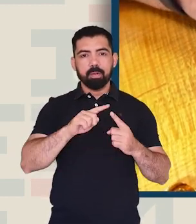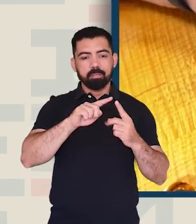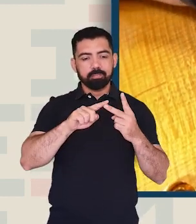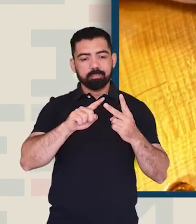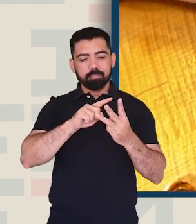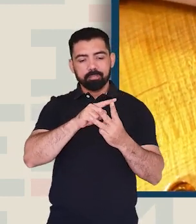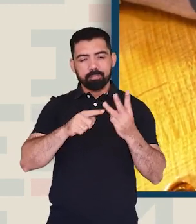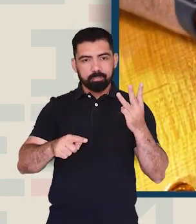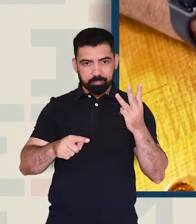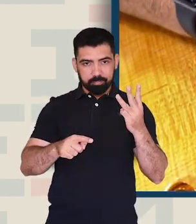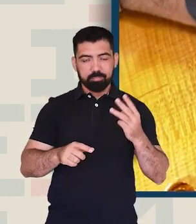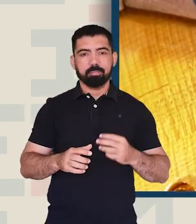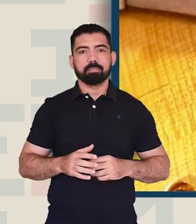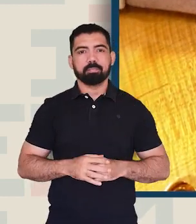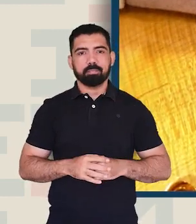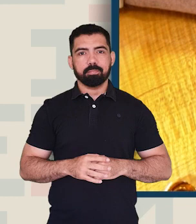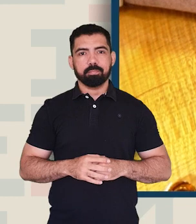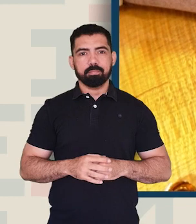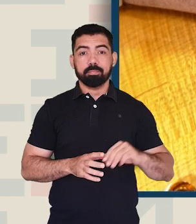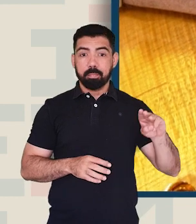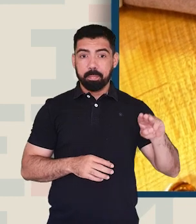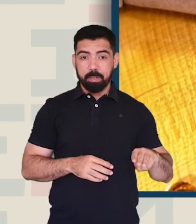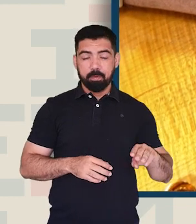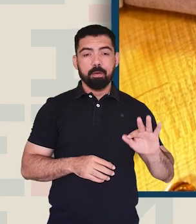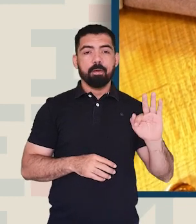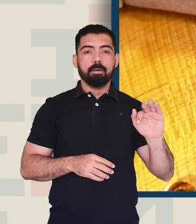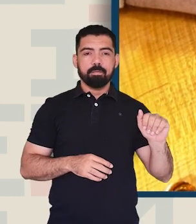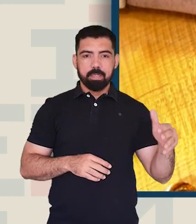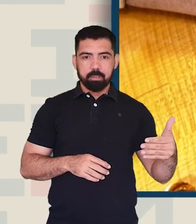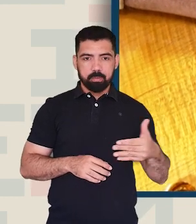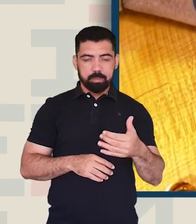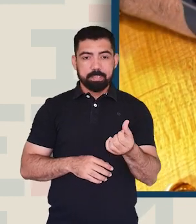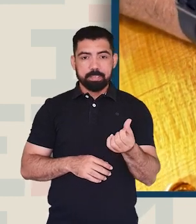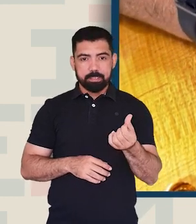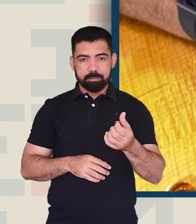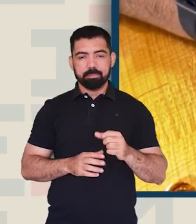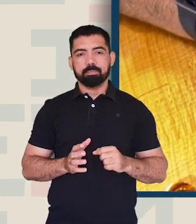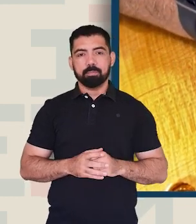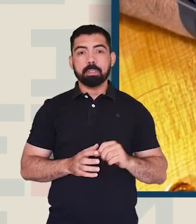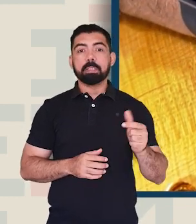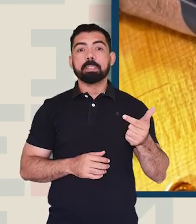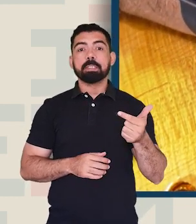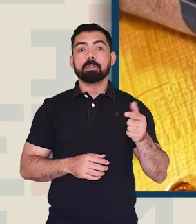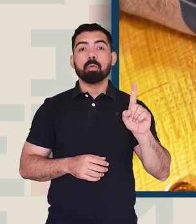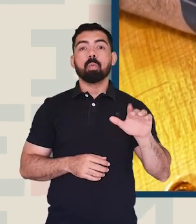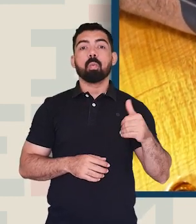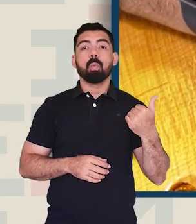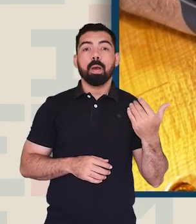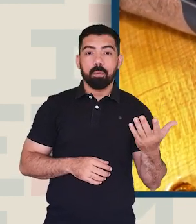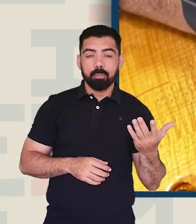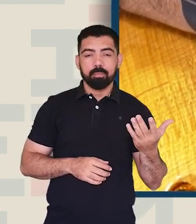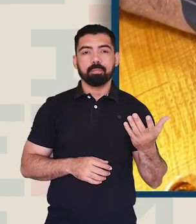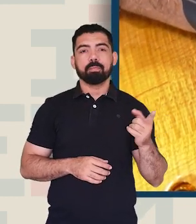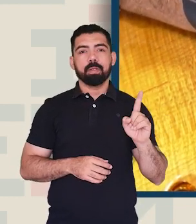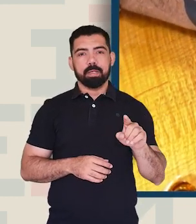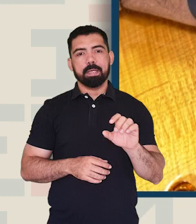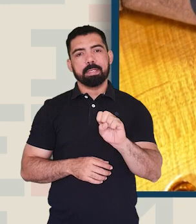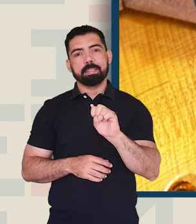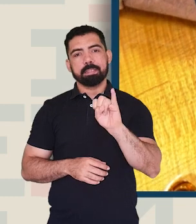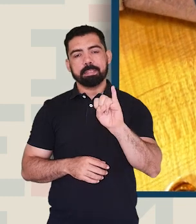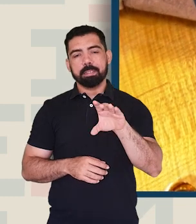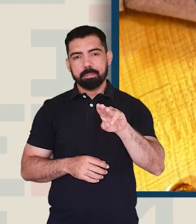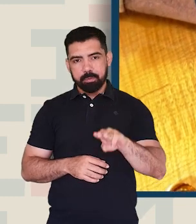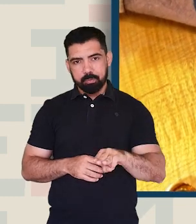Os menores, né? Fá sustenido, sexto grau. Segundo grau é o Si